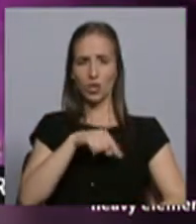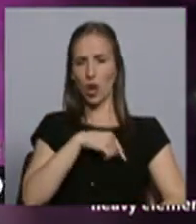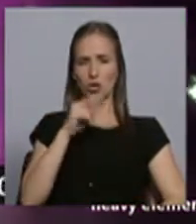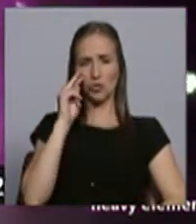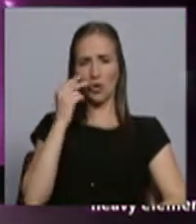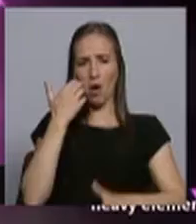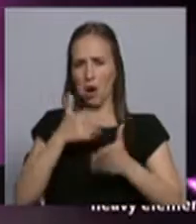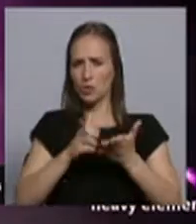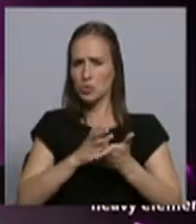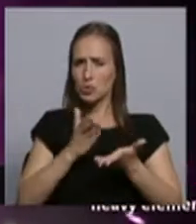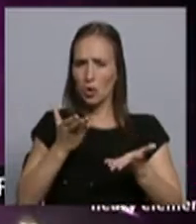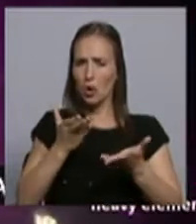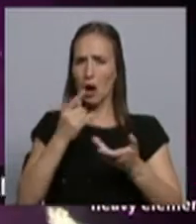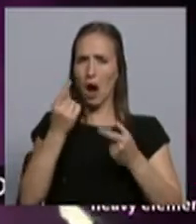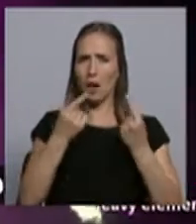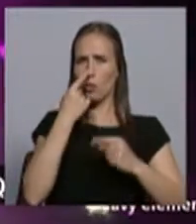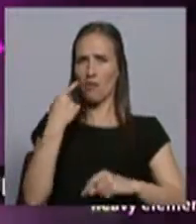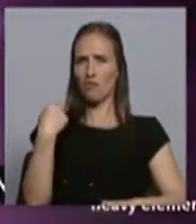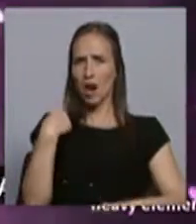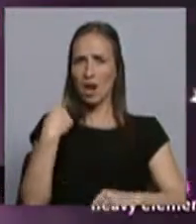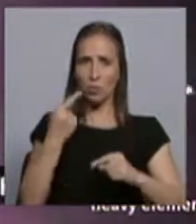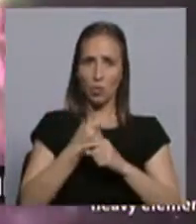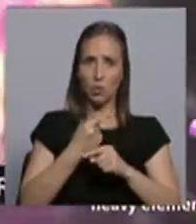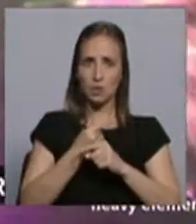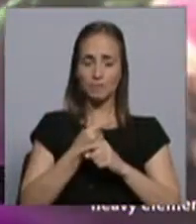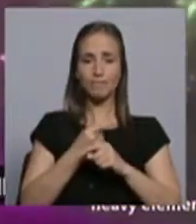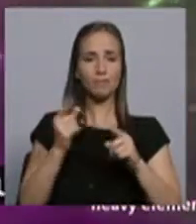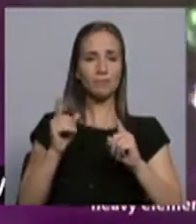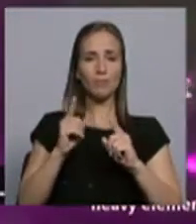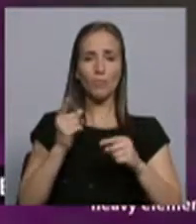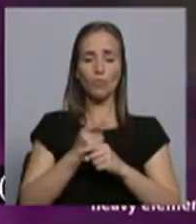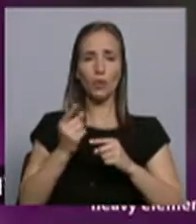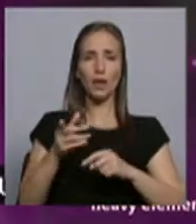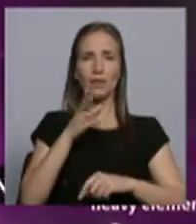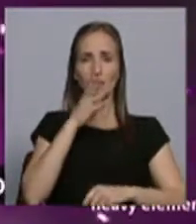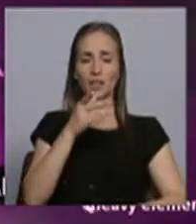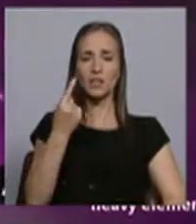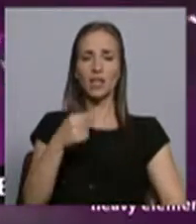Será que há aqui algum defeito observacional ou quer que seja? Não. É que eles dizem que há uma probabilidade de